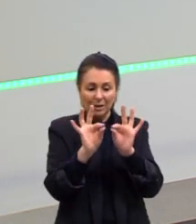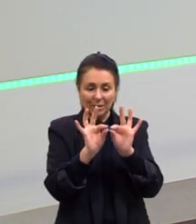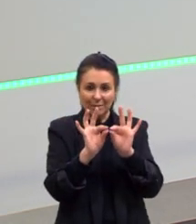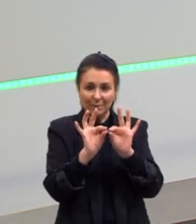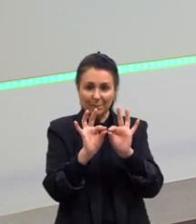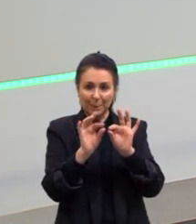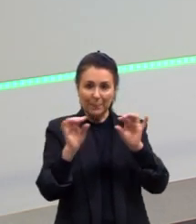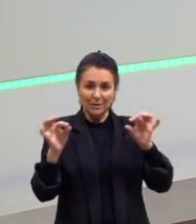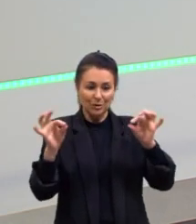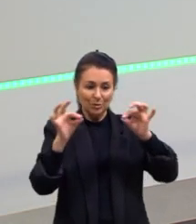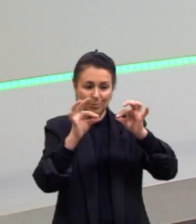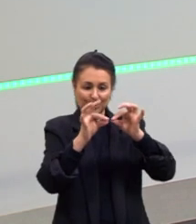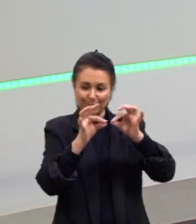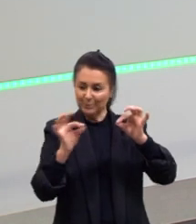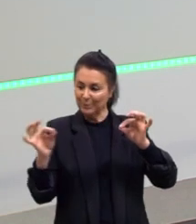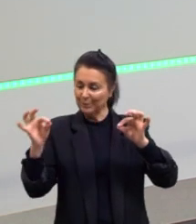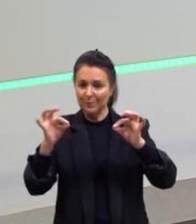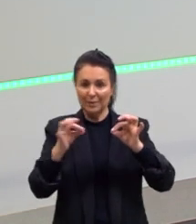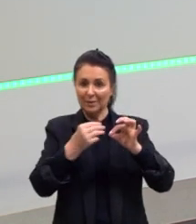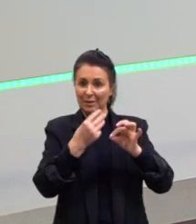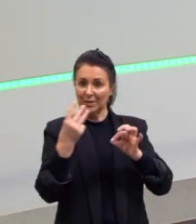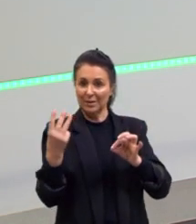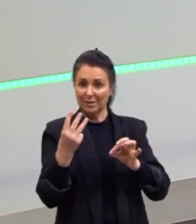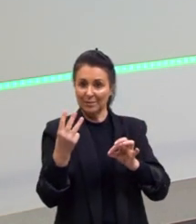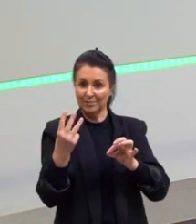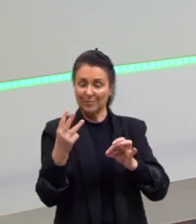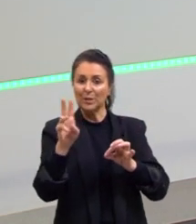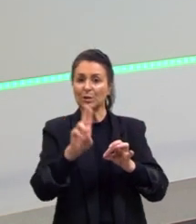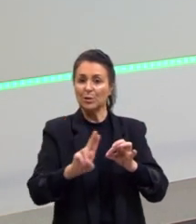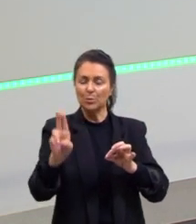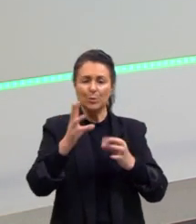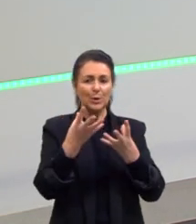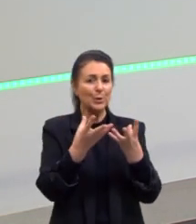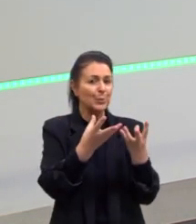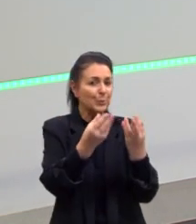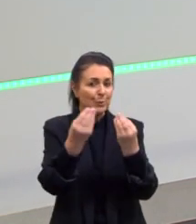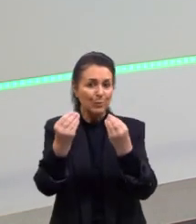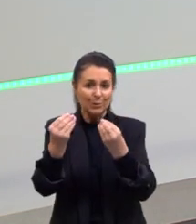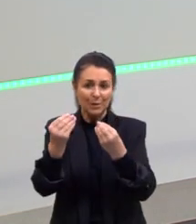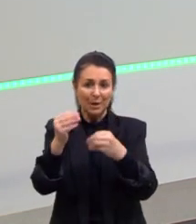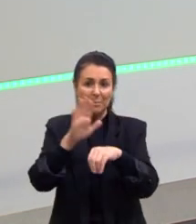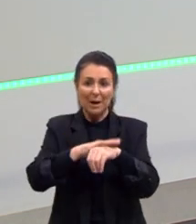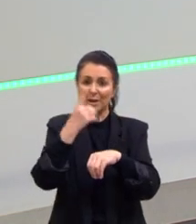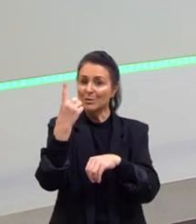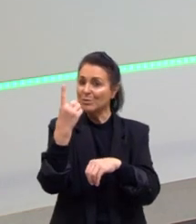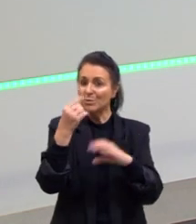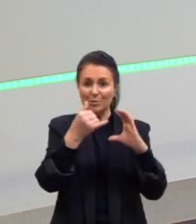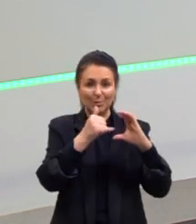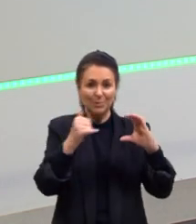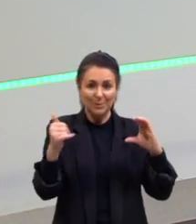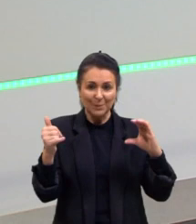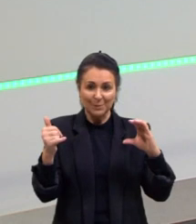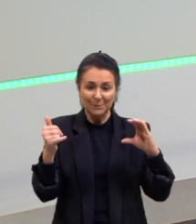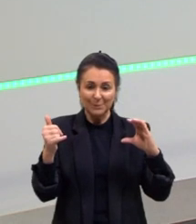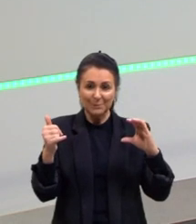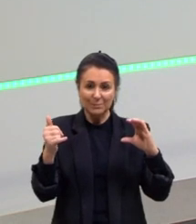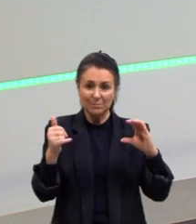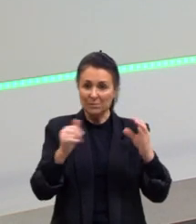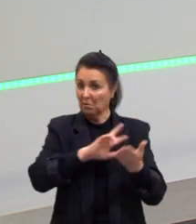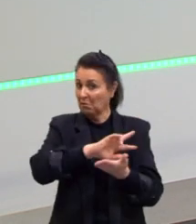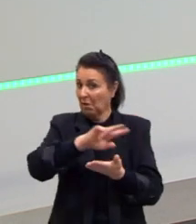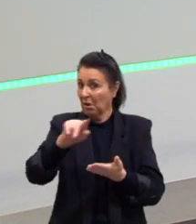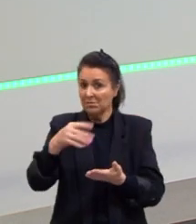sabe que a gente faz isso né porque a gente utiliza e muitos e muitos aparelhos mais de uma pilha às vezes